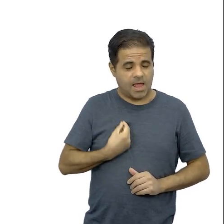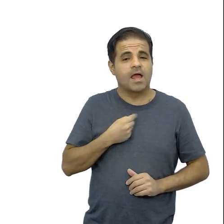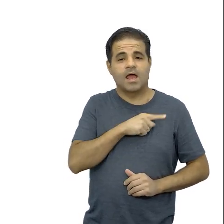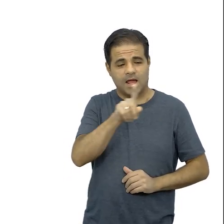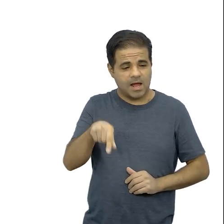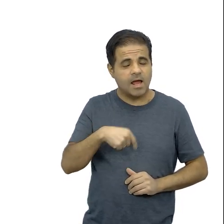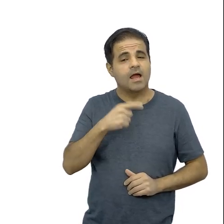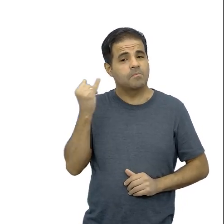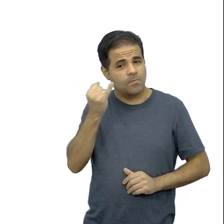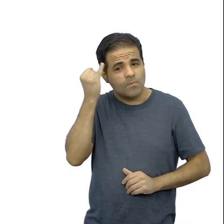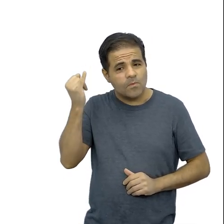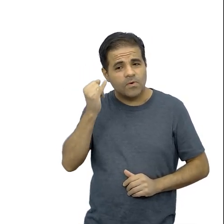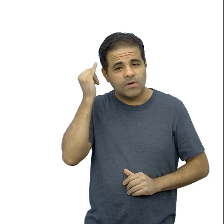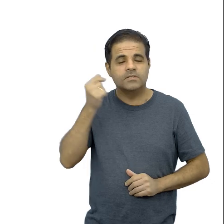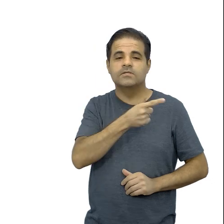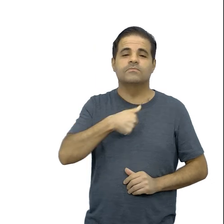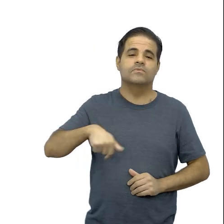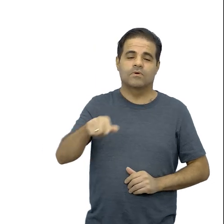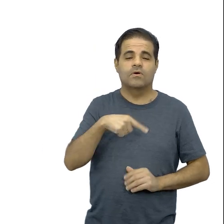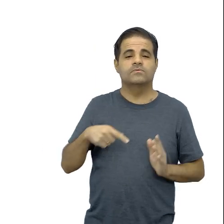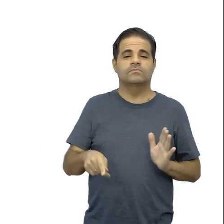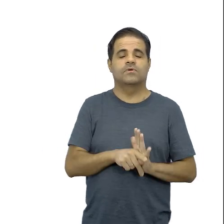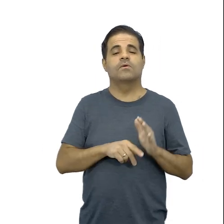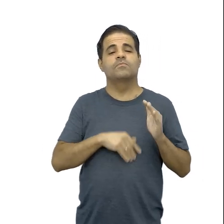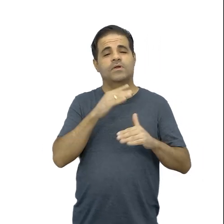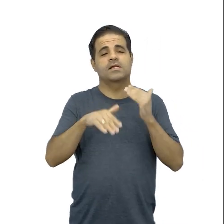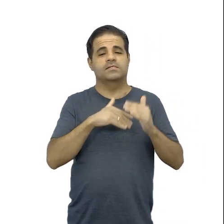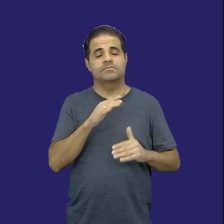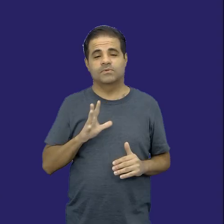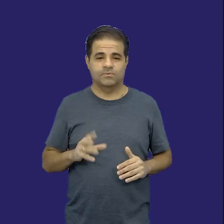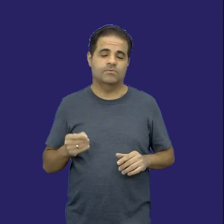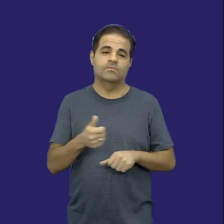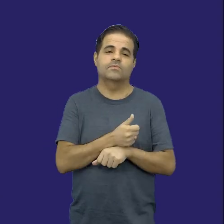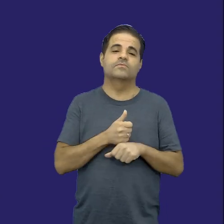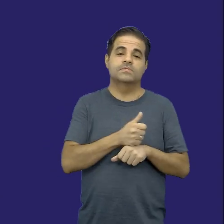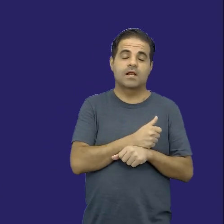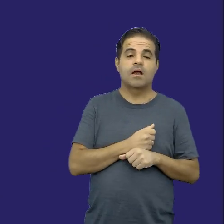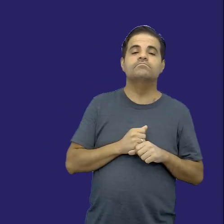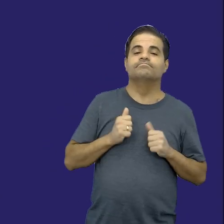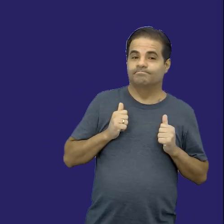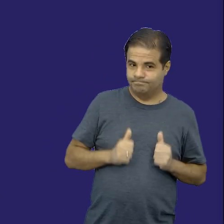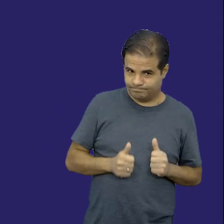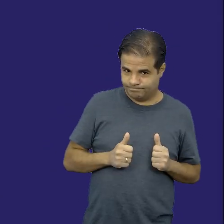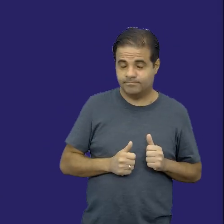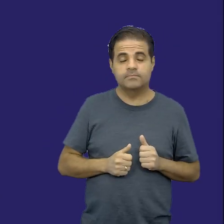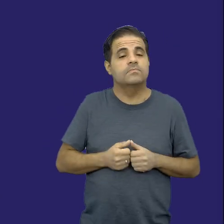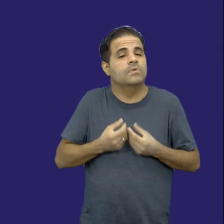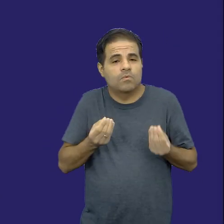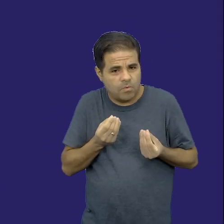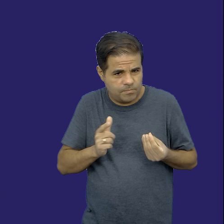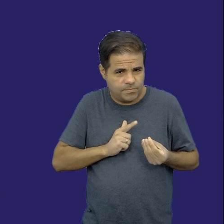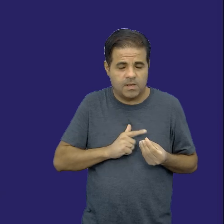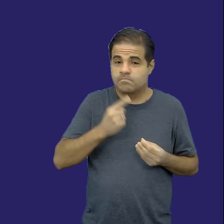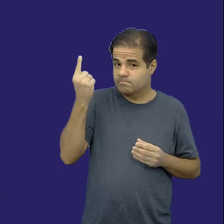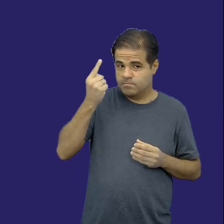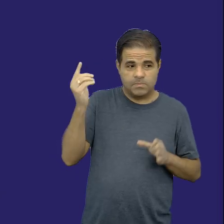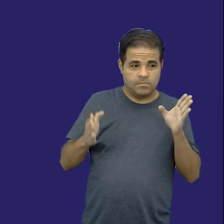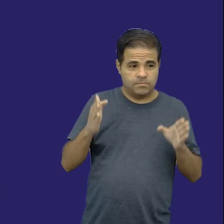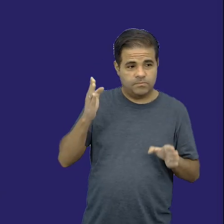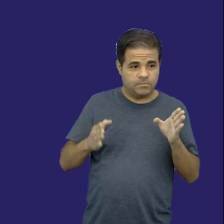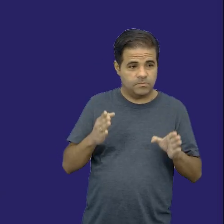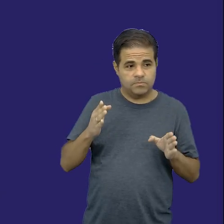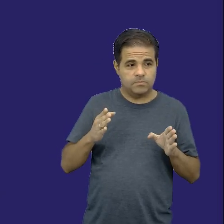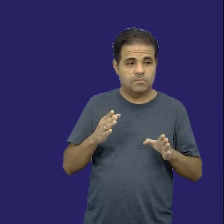são importantes, para o nosso próprio crescimento, sobretudo profissional. Então, vamos lá, pessoal. Então, como tendo aqui um primeiro